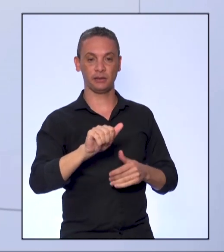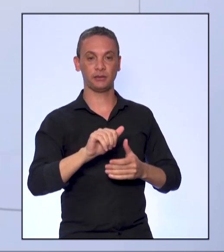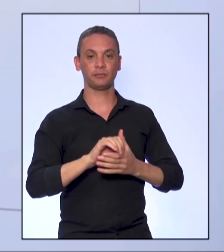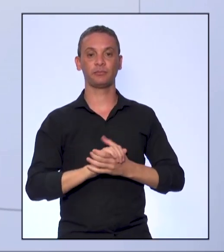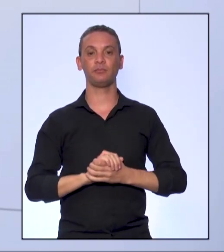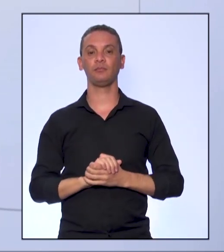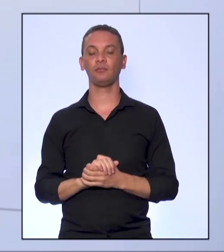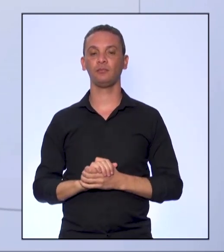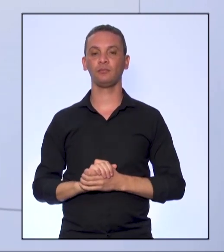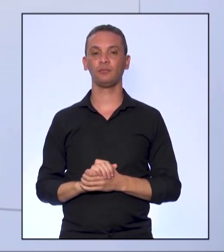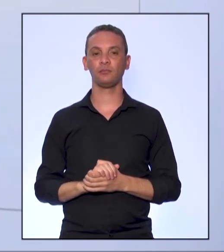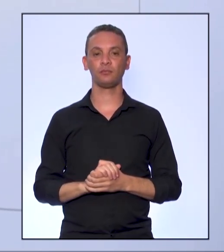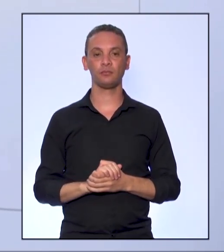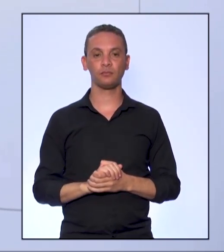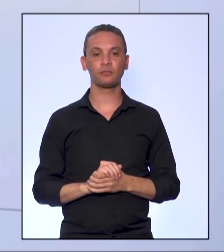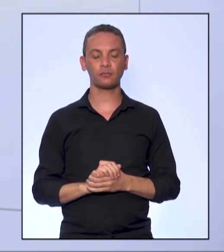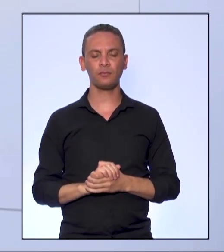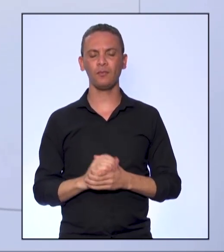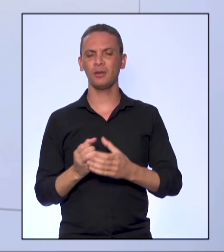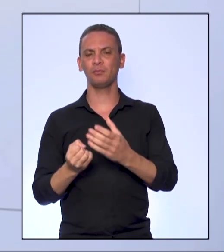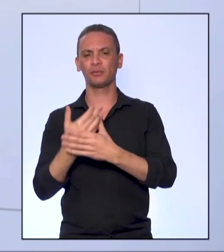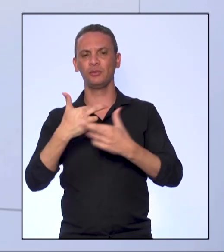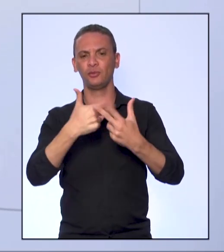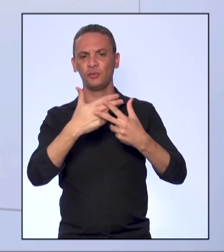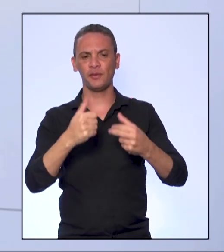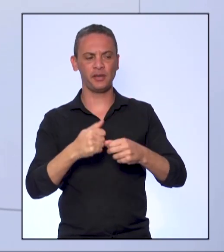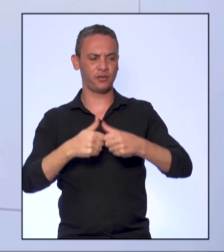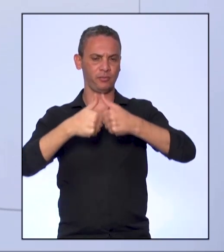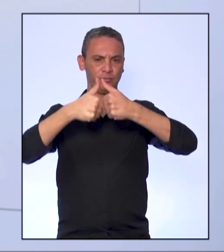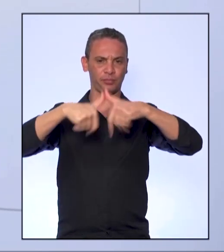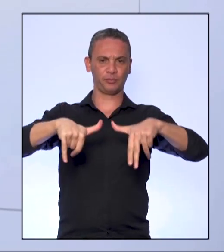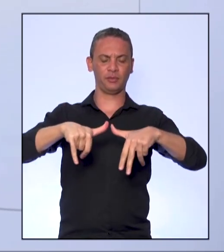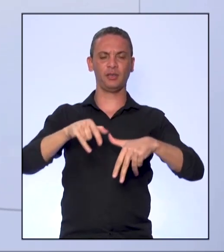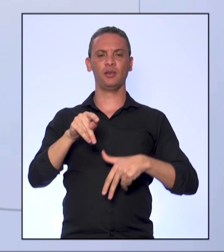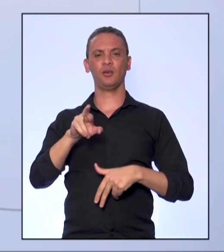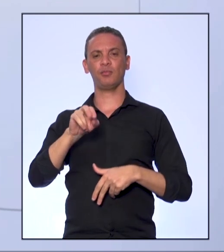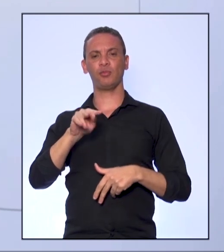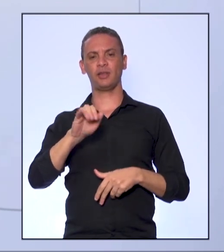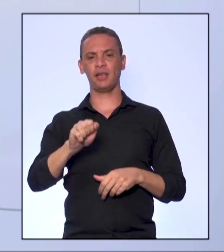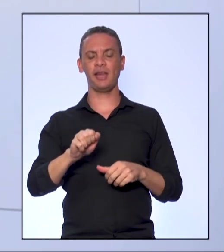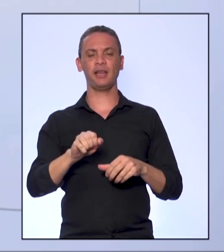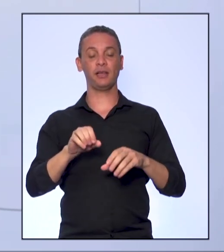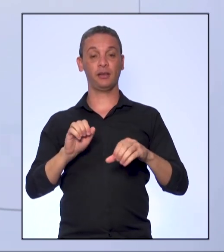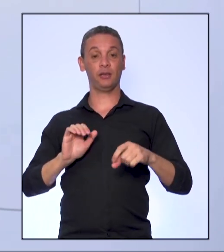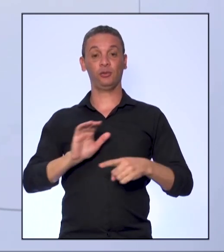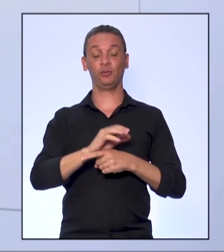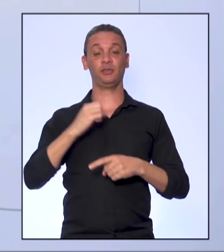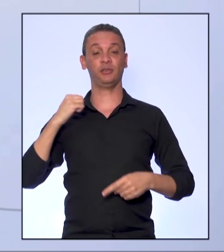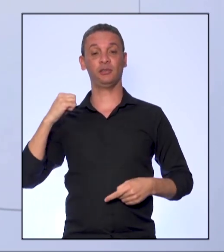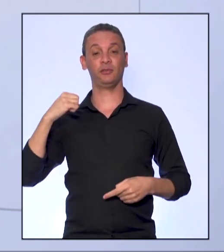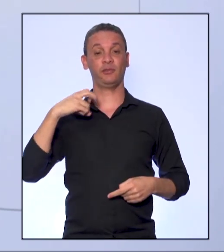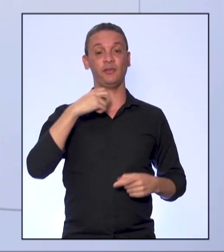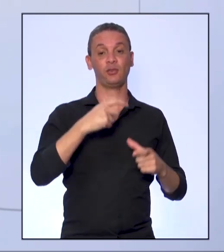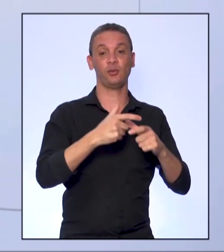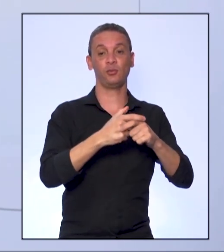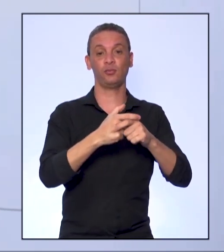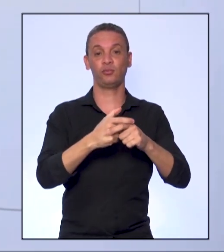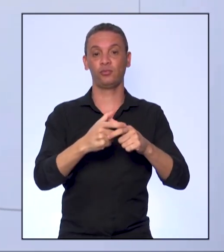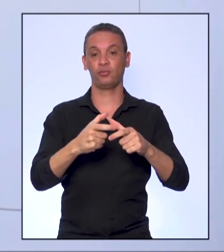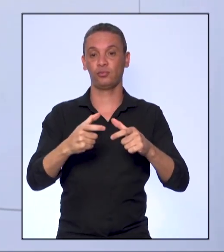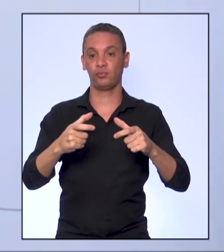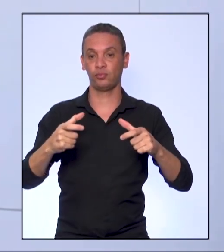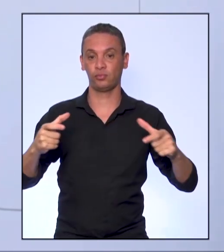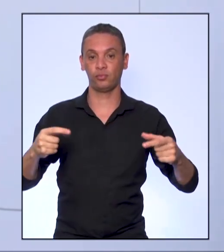proteínas. Então, ele produz várias proteínas que são importantes para o vírus. Ele consegue, porque é um